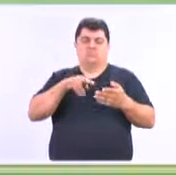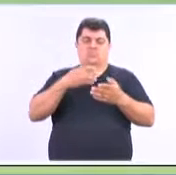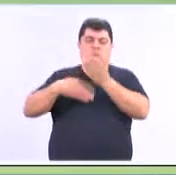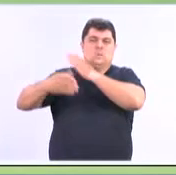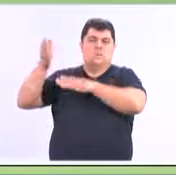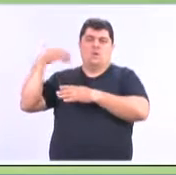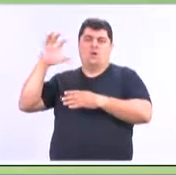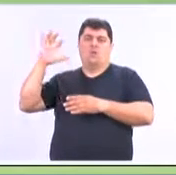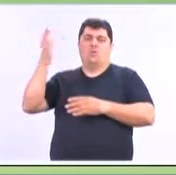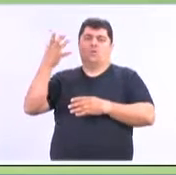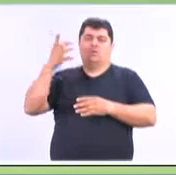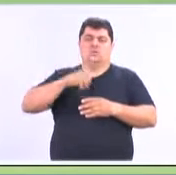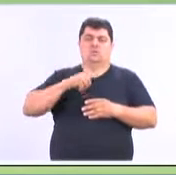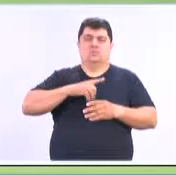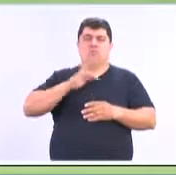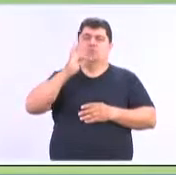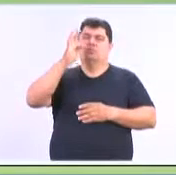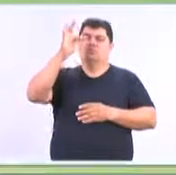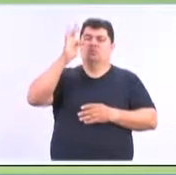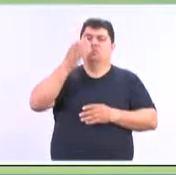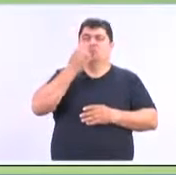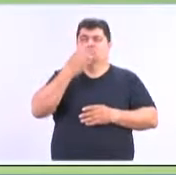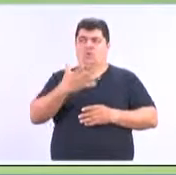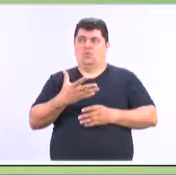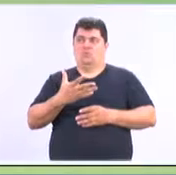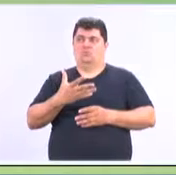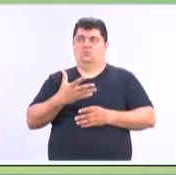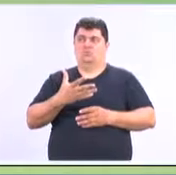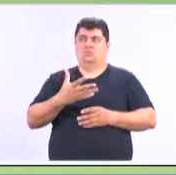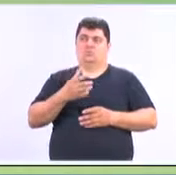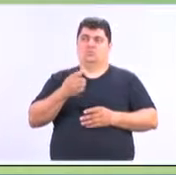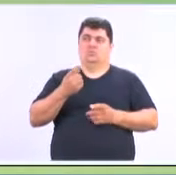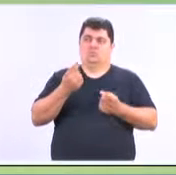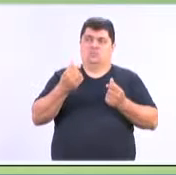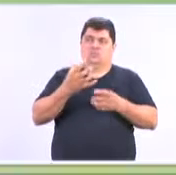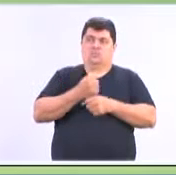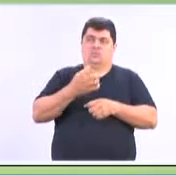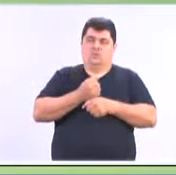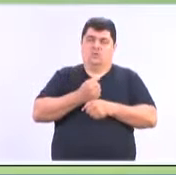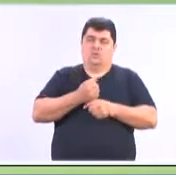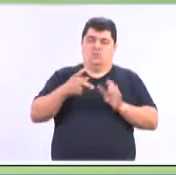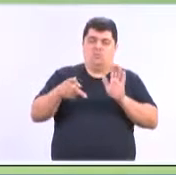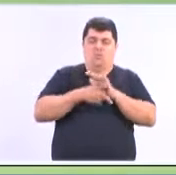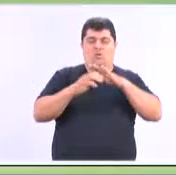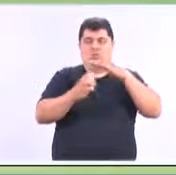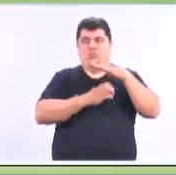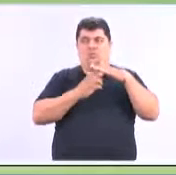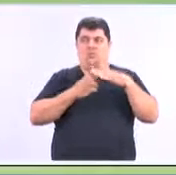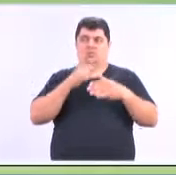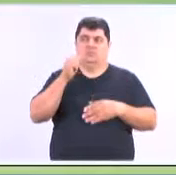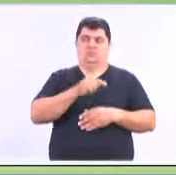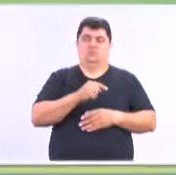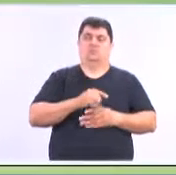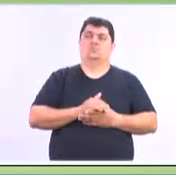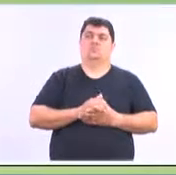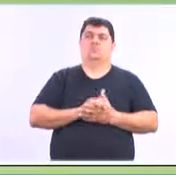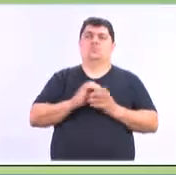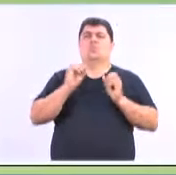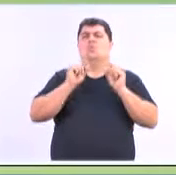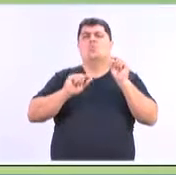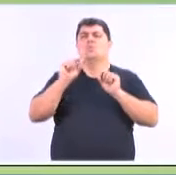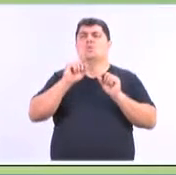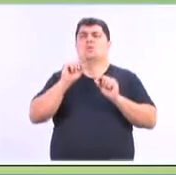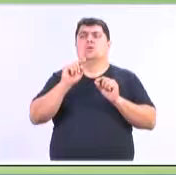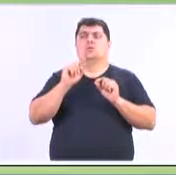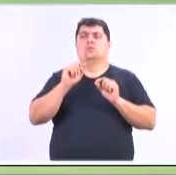que fluam futuros benefícios, não é? Econômicos para a entidade. Ok? O que é isso?